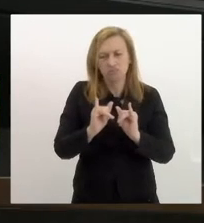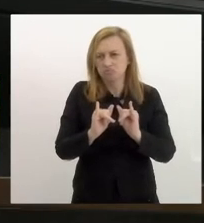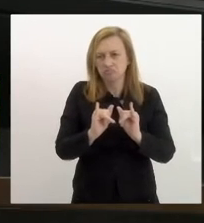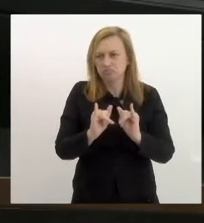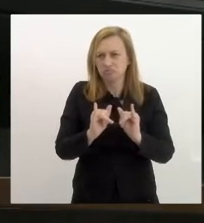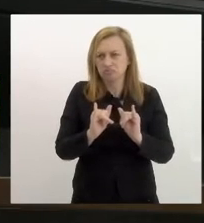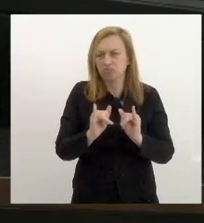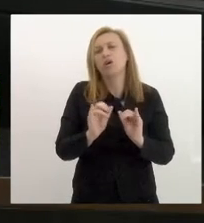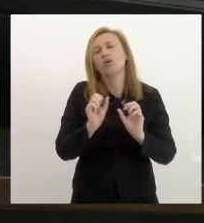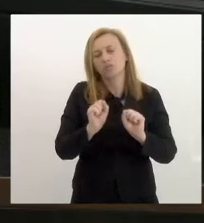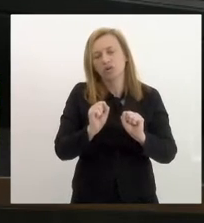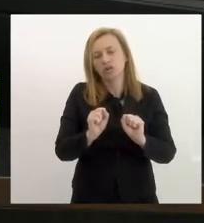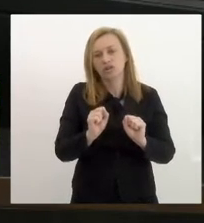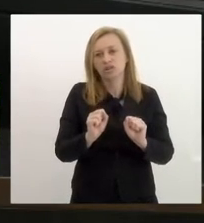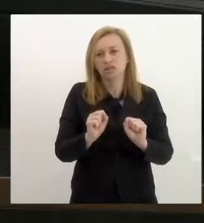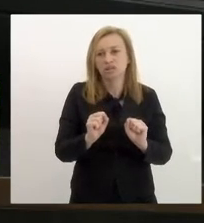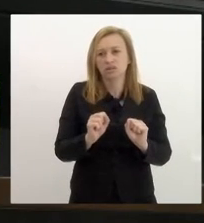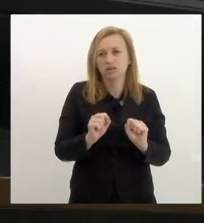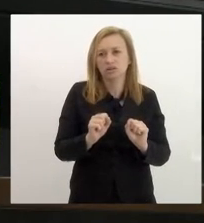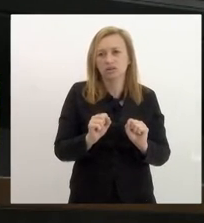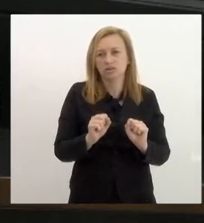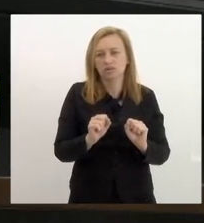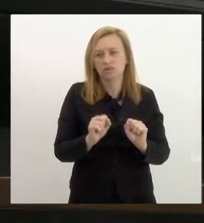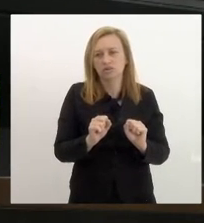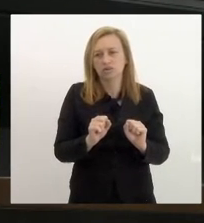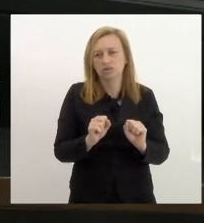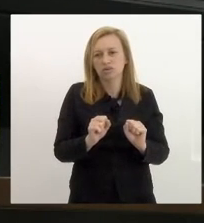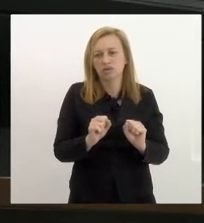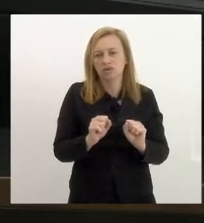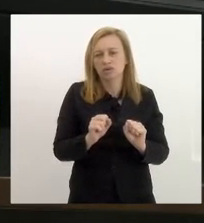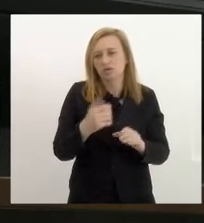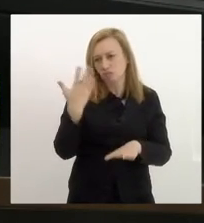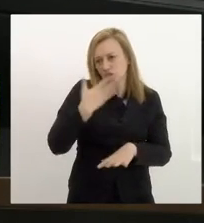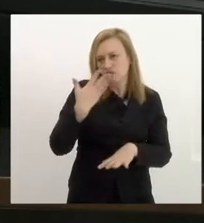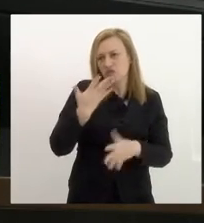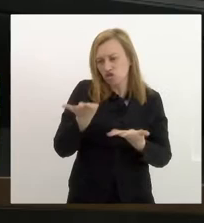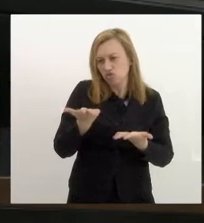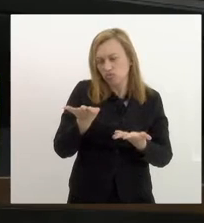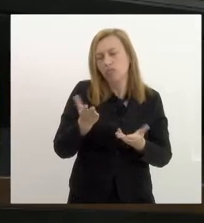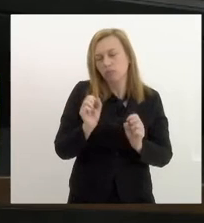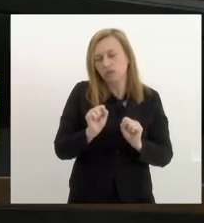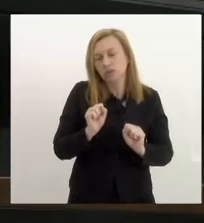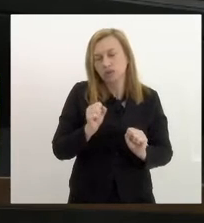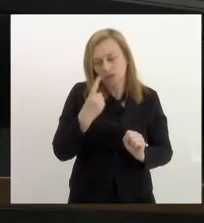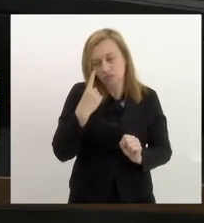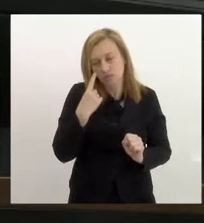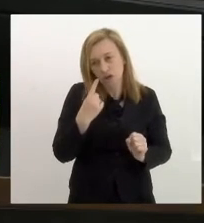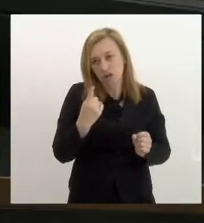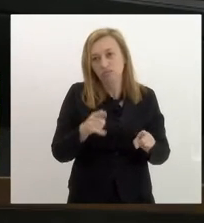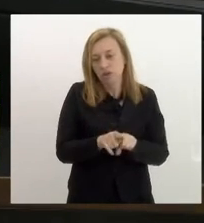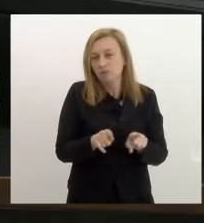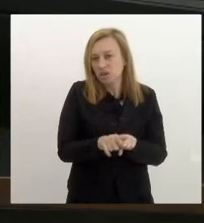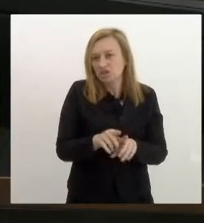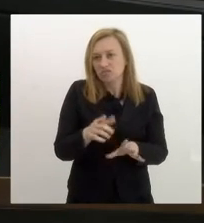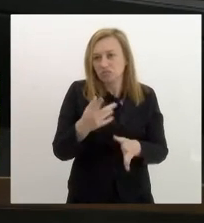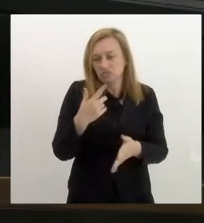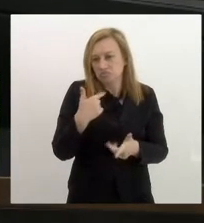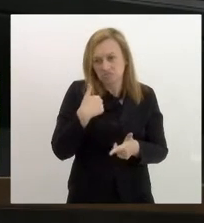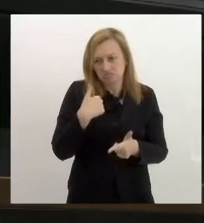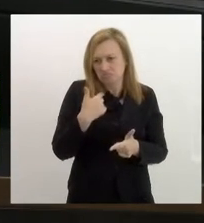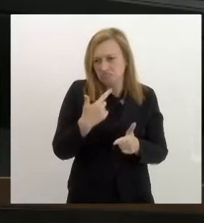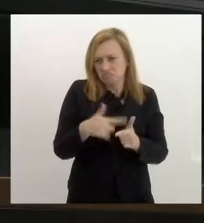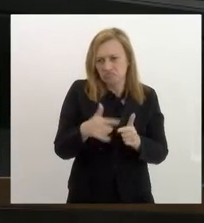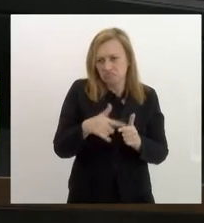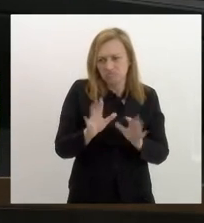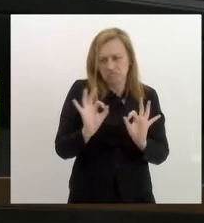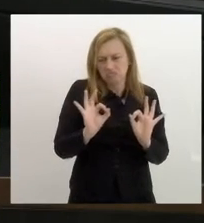ter esse tipo de contratempo não é possível fazer também quem não vejo nada